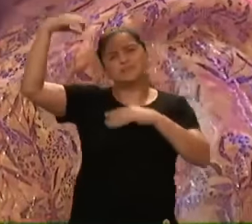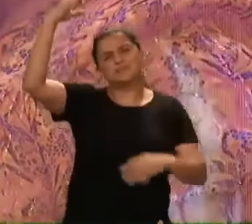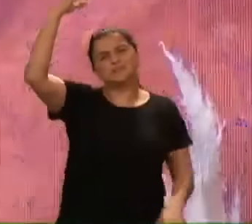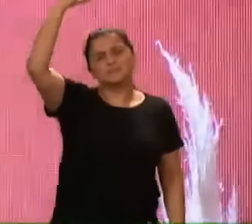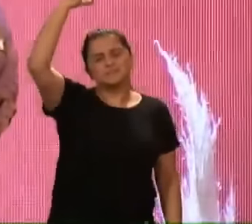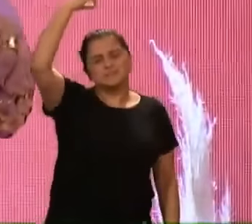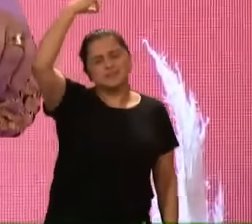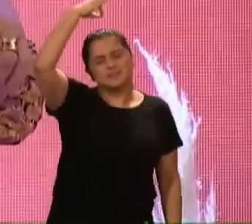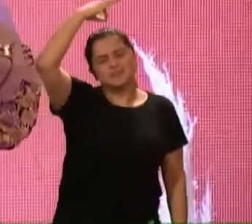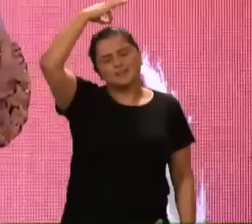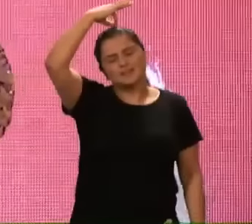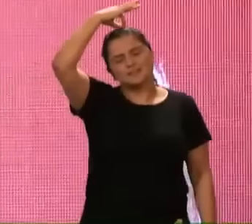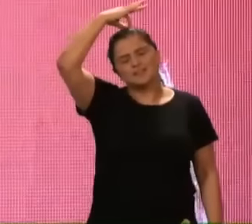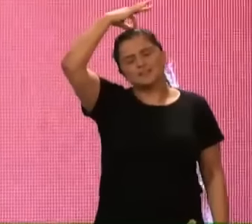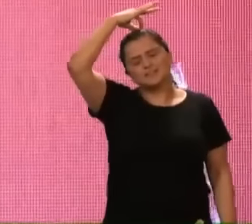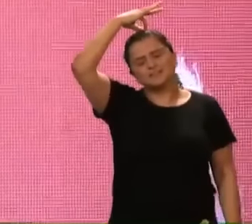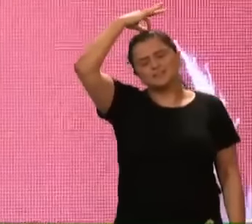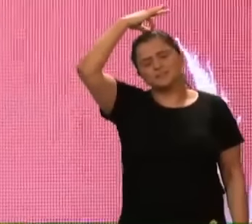Espírito